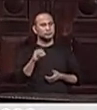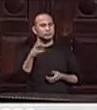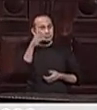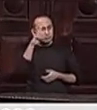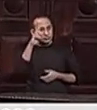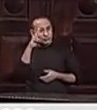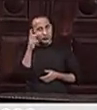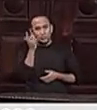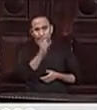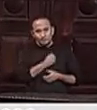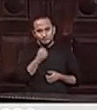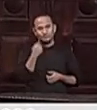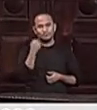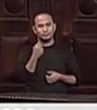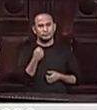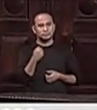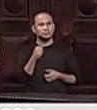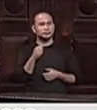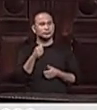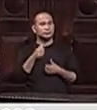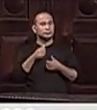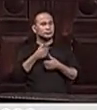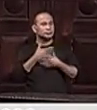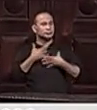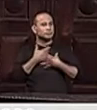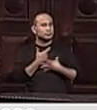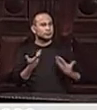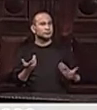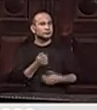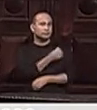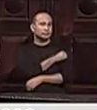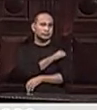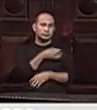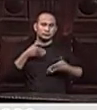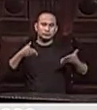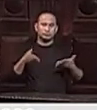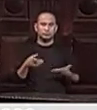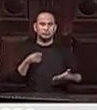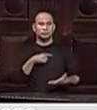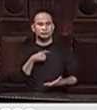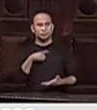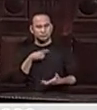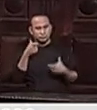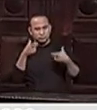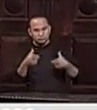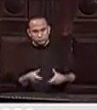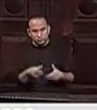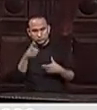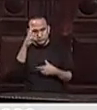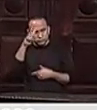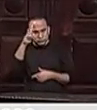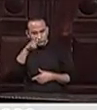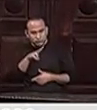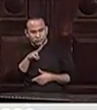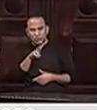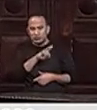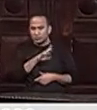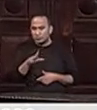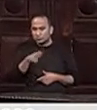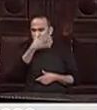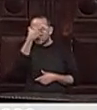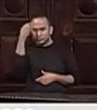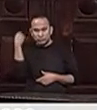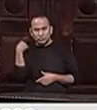grande conquista para o Rio de Janeiro, para o Brasil, pois hoje nós temos um local para lembrar e não deixar de esquecer